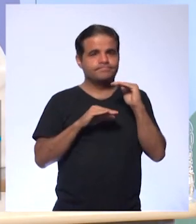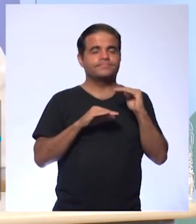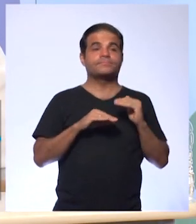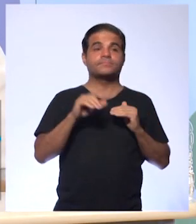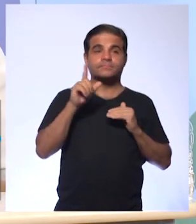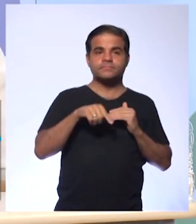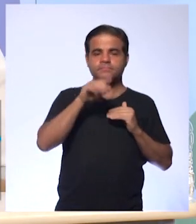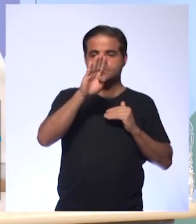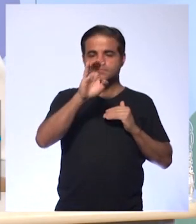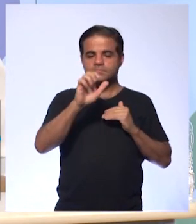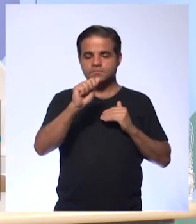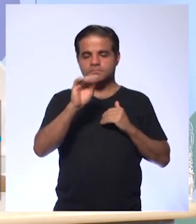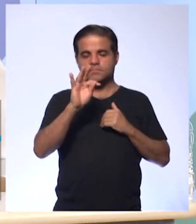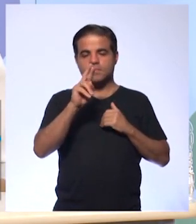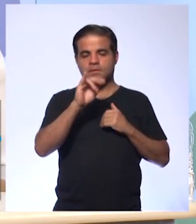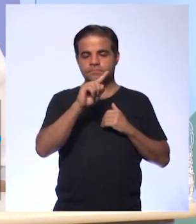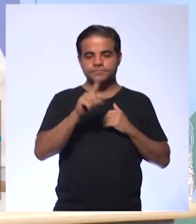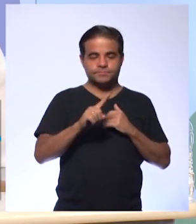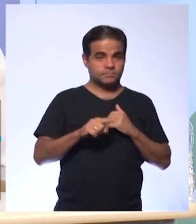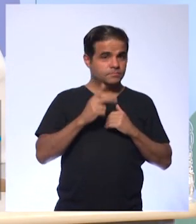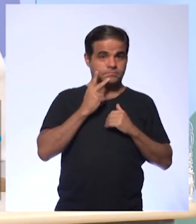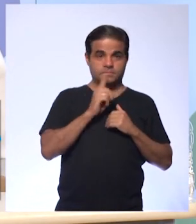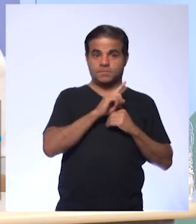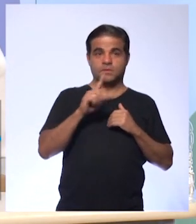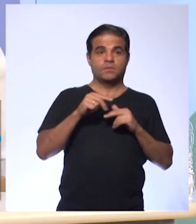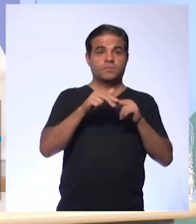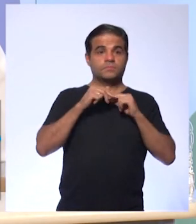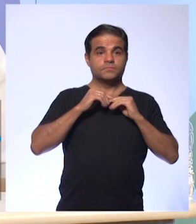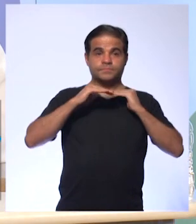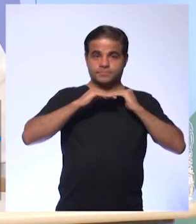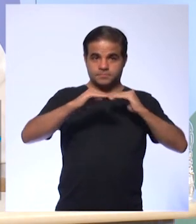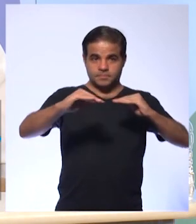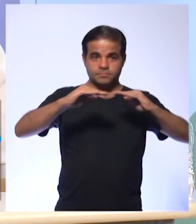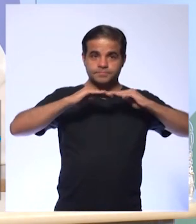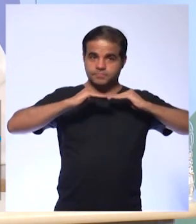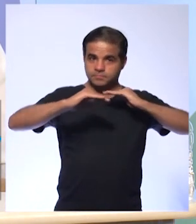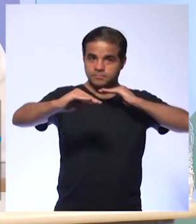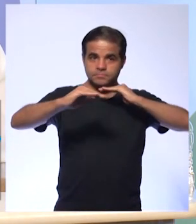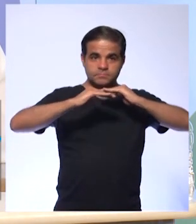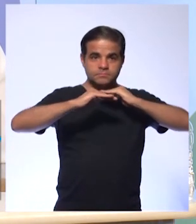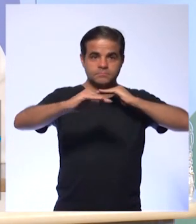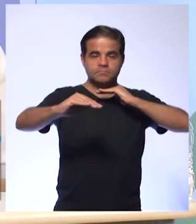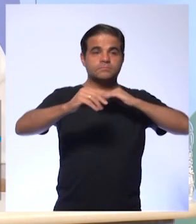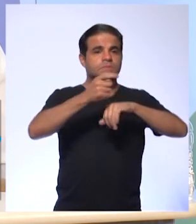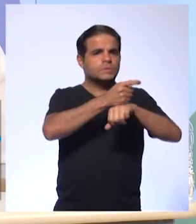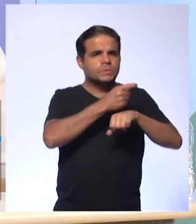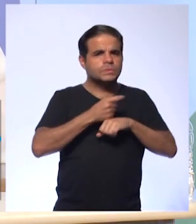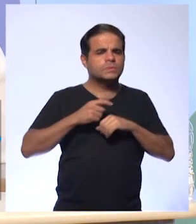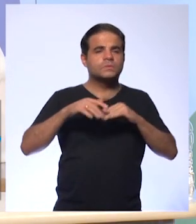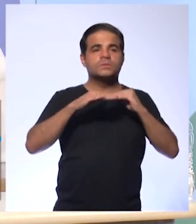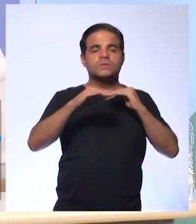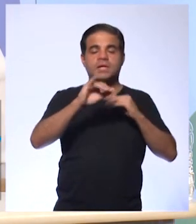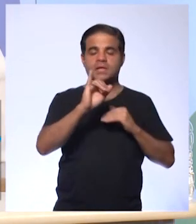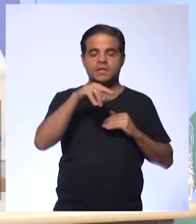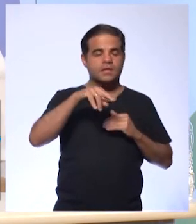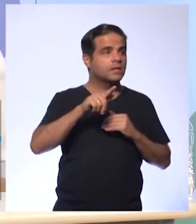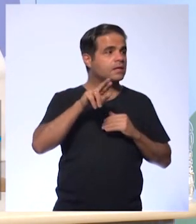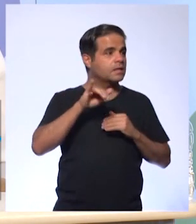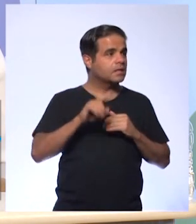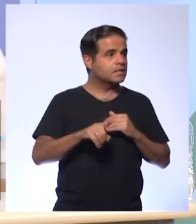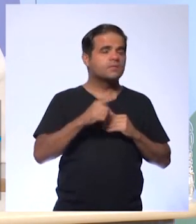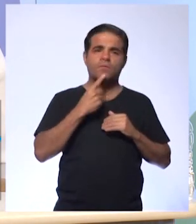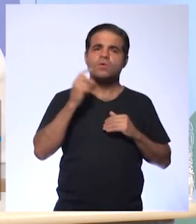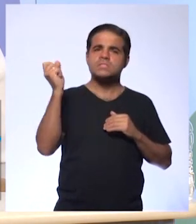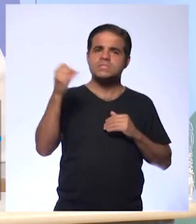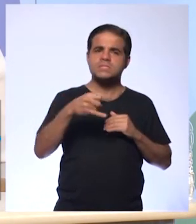Já a Beatriz diz que não, por causa das placas tectônicas. A Ingrid diz que sim,